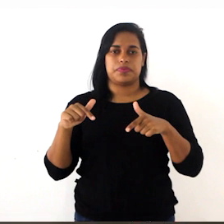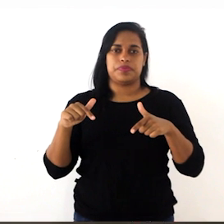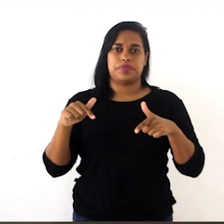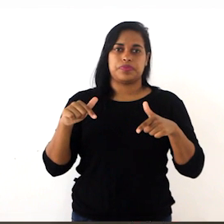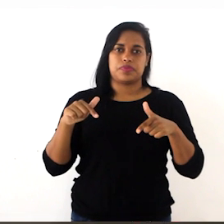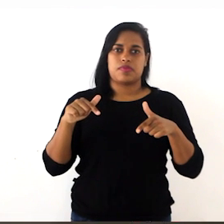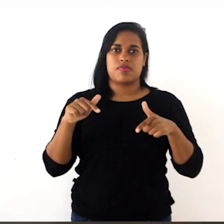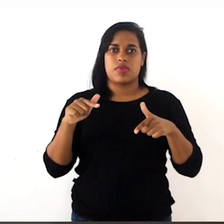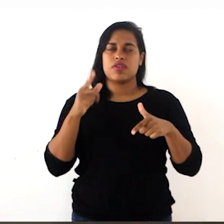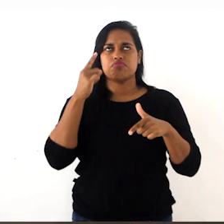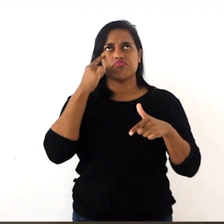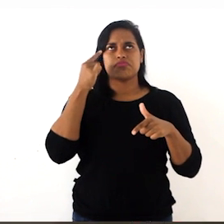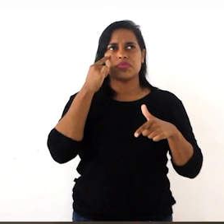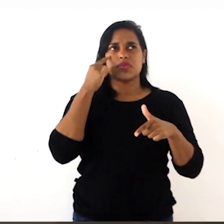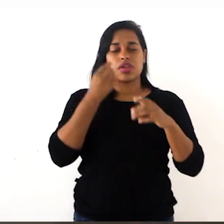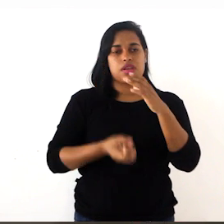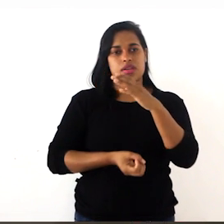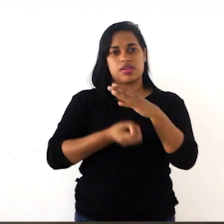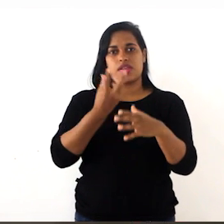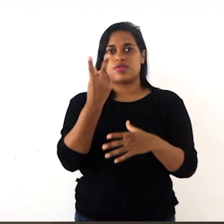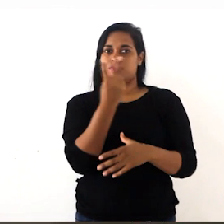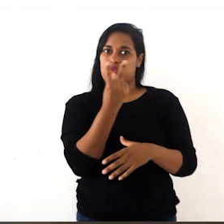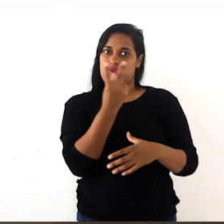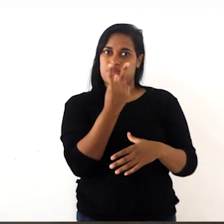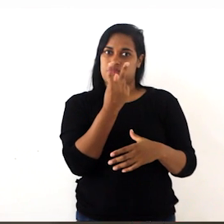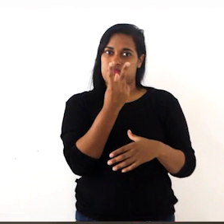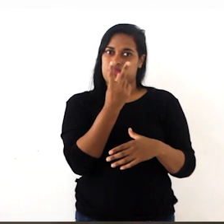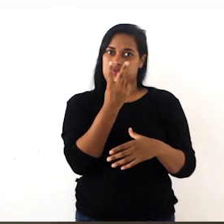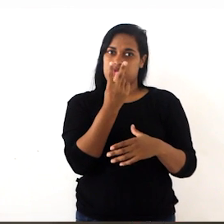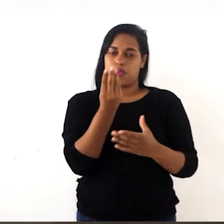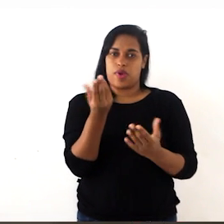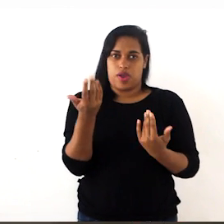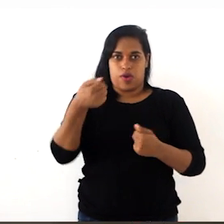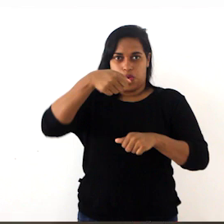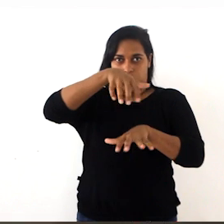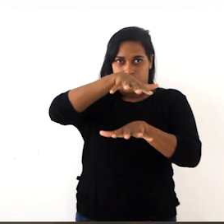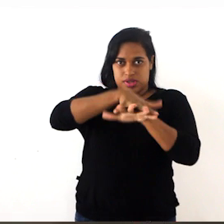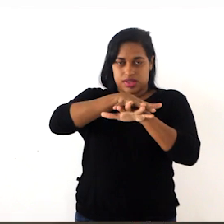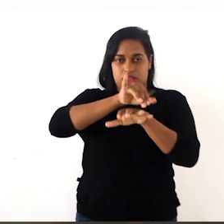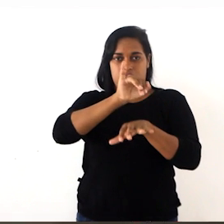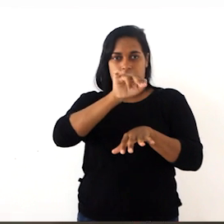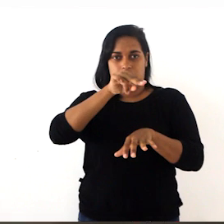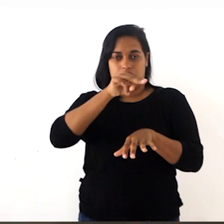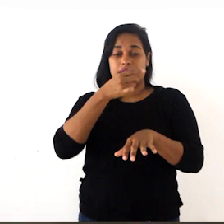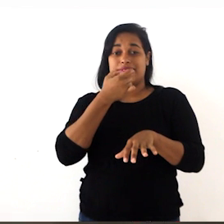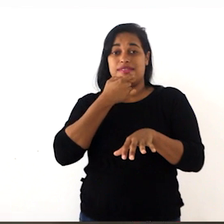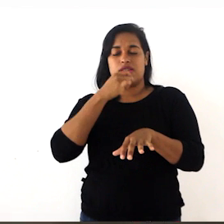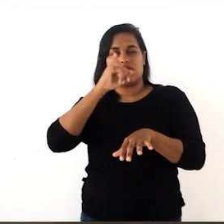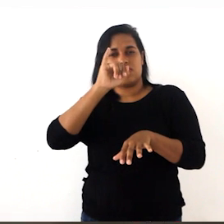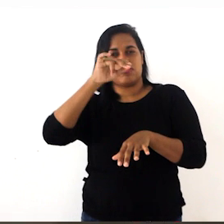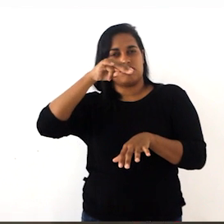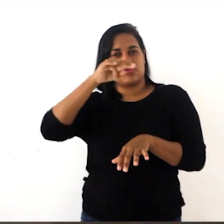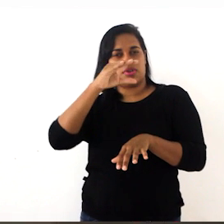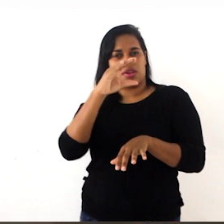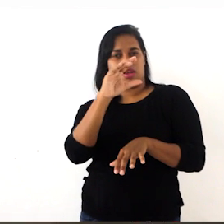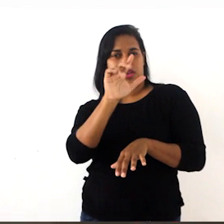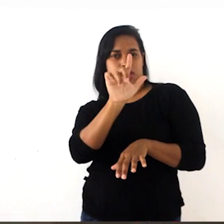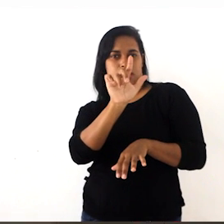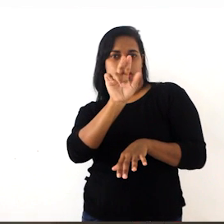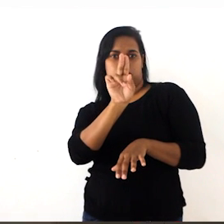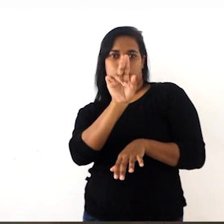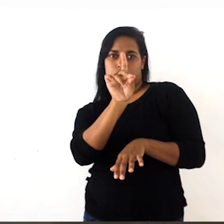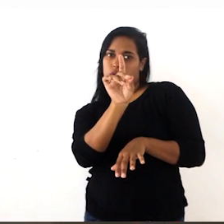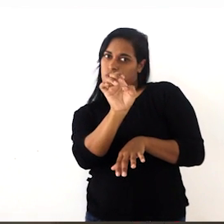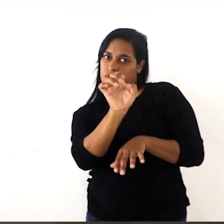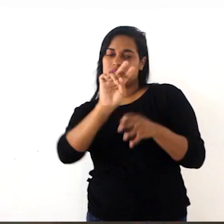eles criaram 2 comandos, o include e o require, que pega o conteúdo de um arquivo,